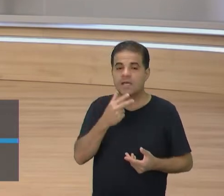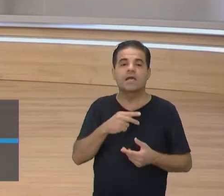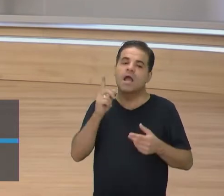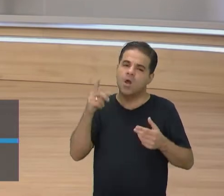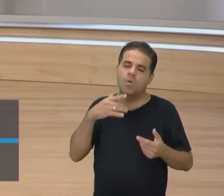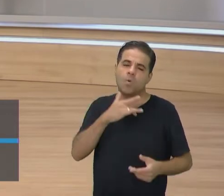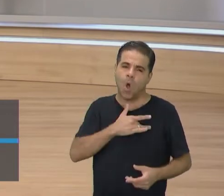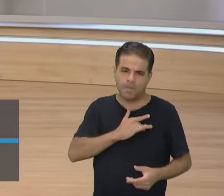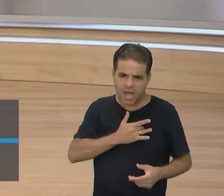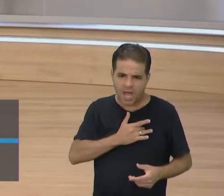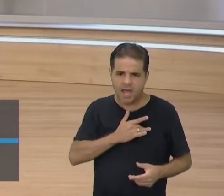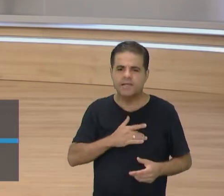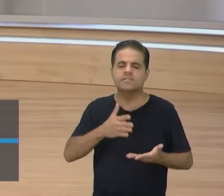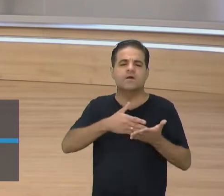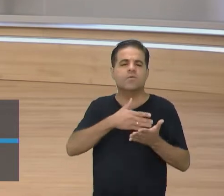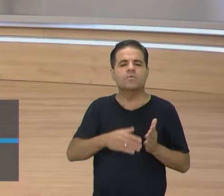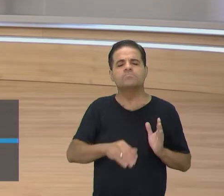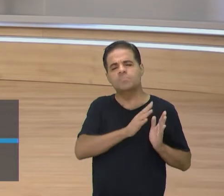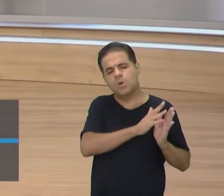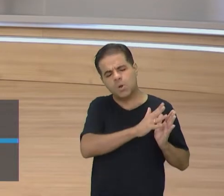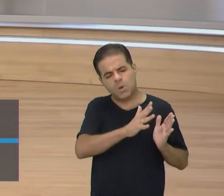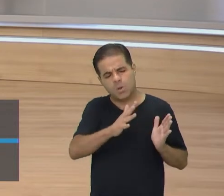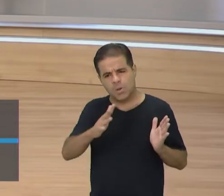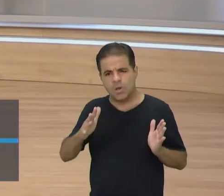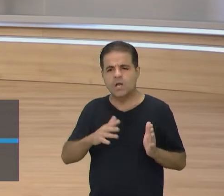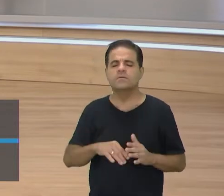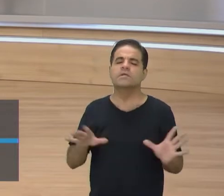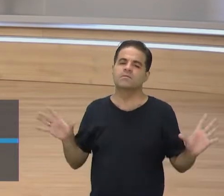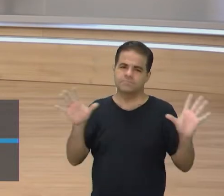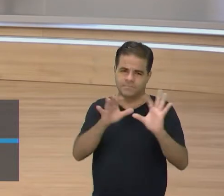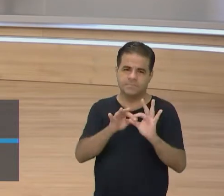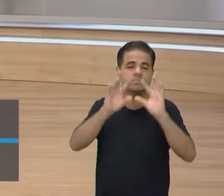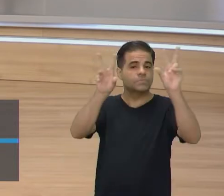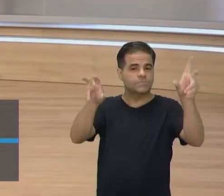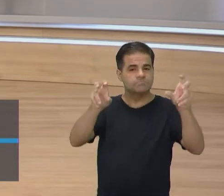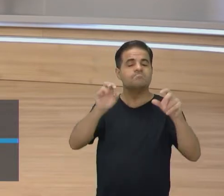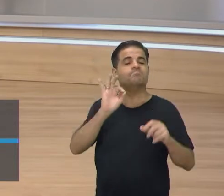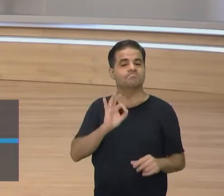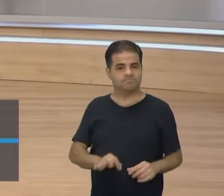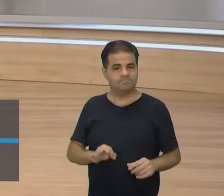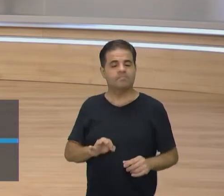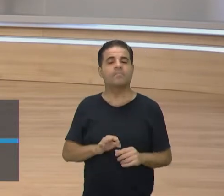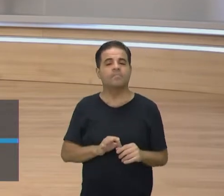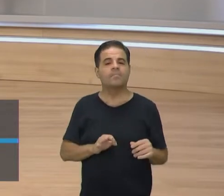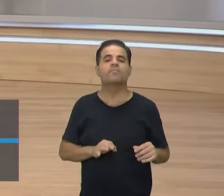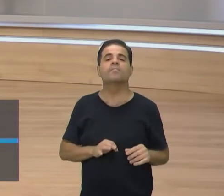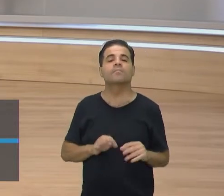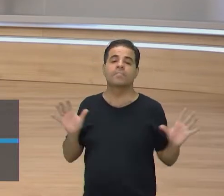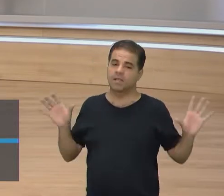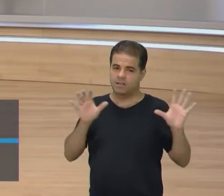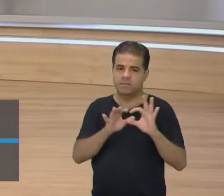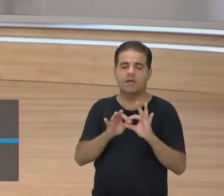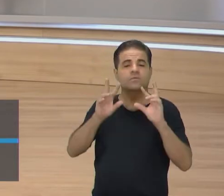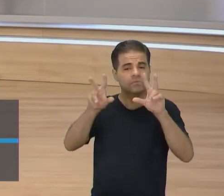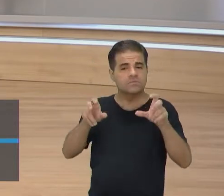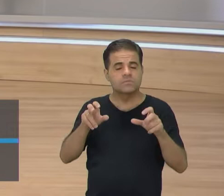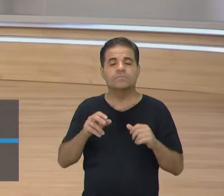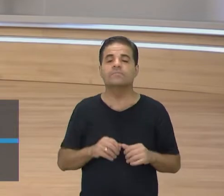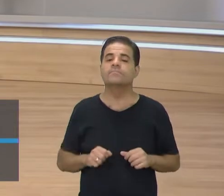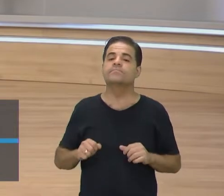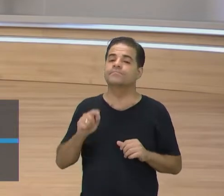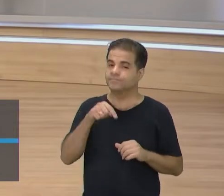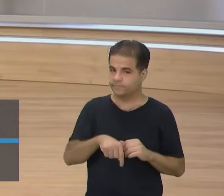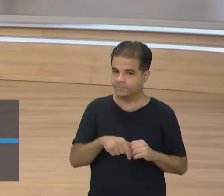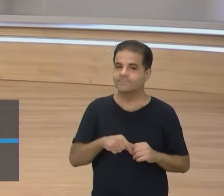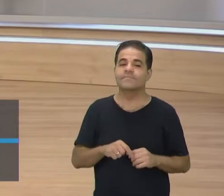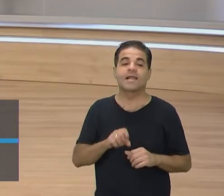romance, é um livro graúdo e tal. Mas tá ligado no assunto, né? O mesmo assunto. Falei que tá ligado que Tá ligado, não tem, tá ligado, se liga na mídia, não. Aqui é outra